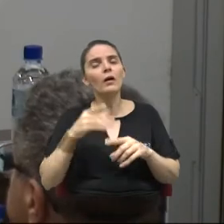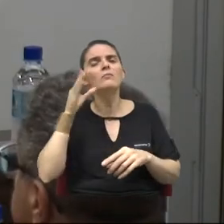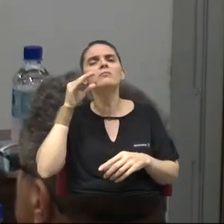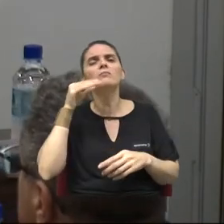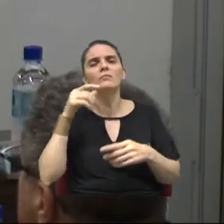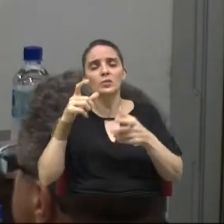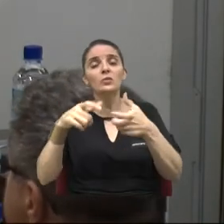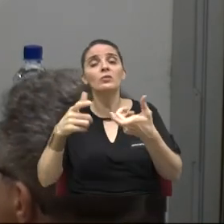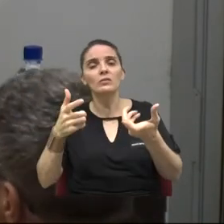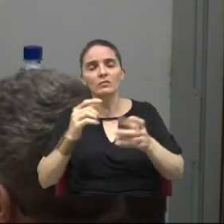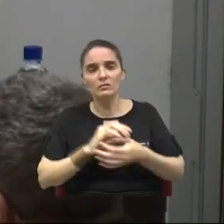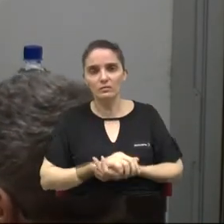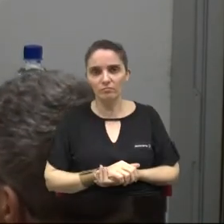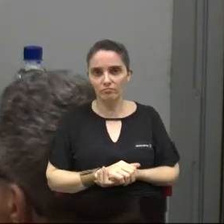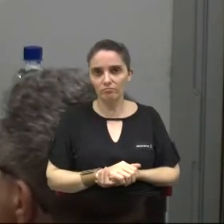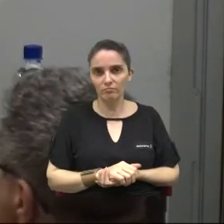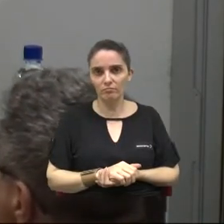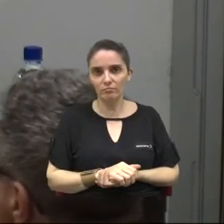agora?